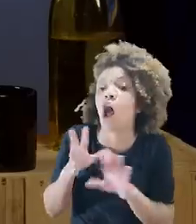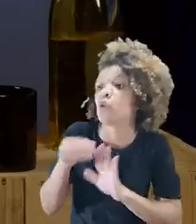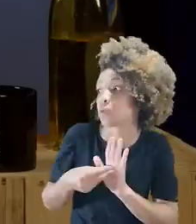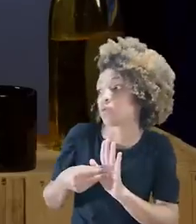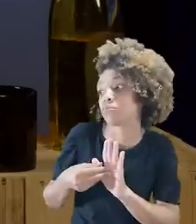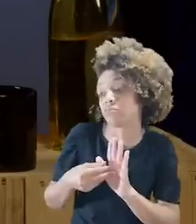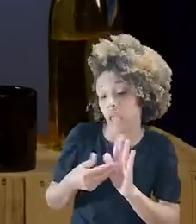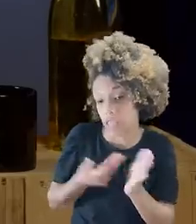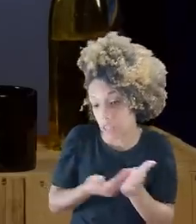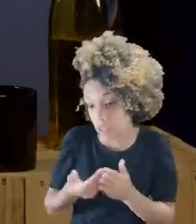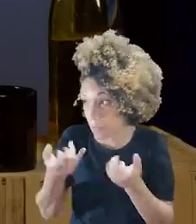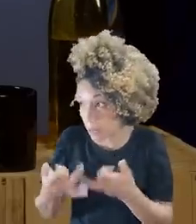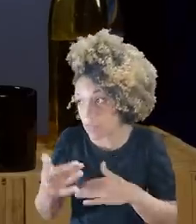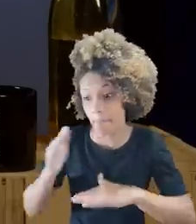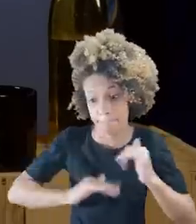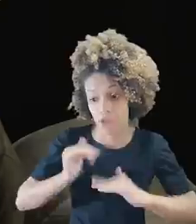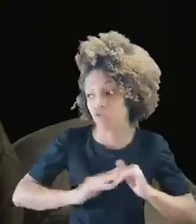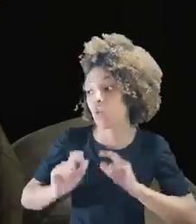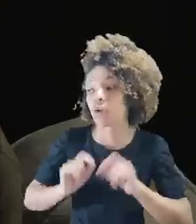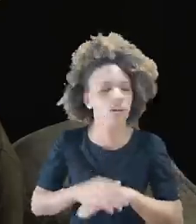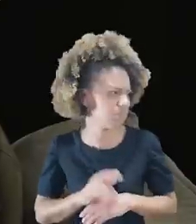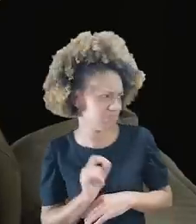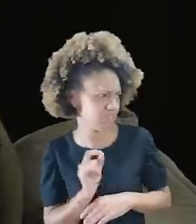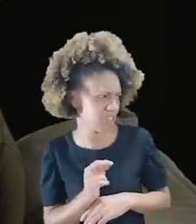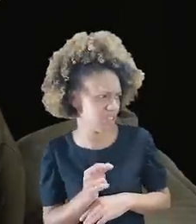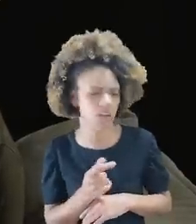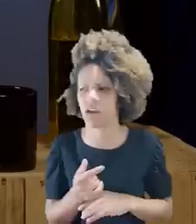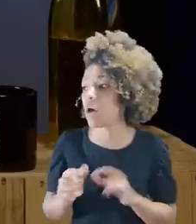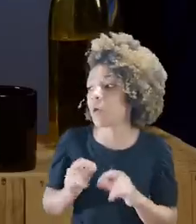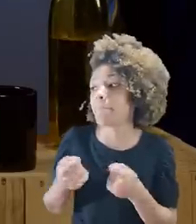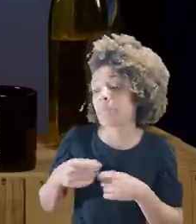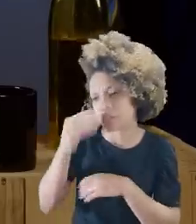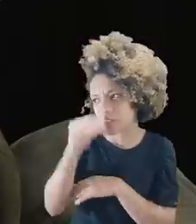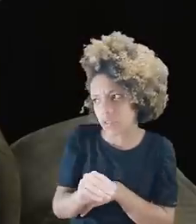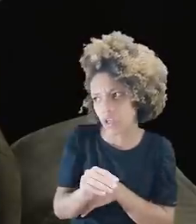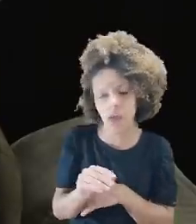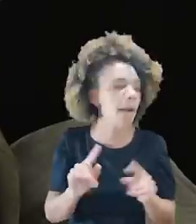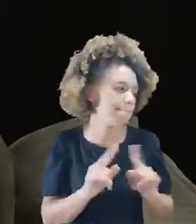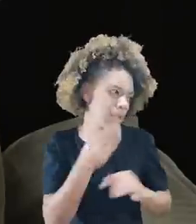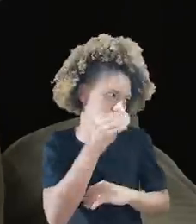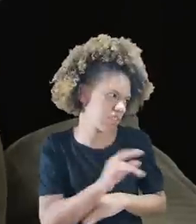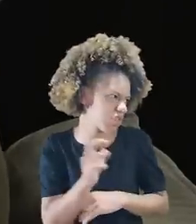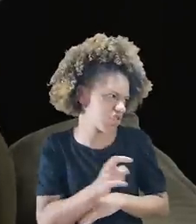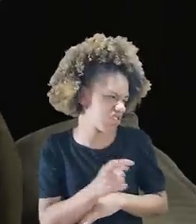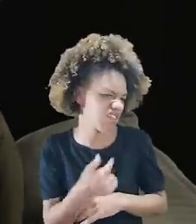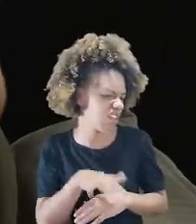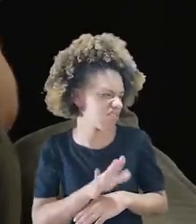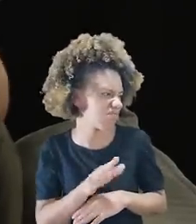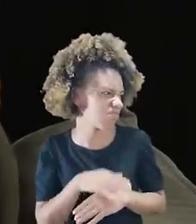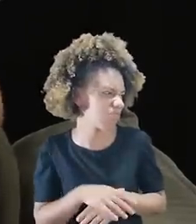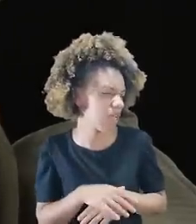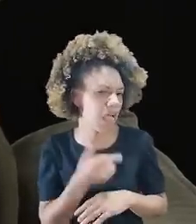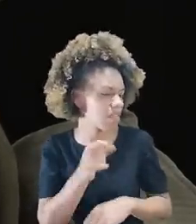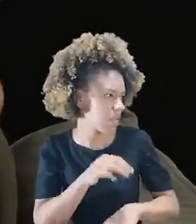minutos você vai gostar mas tem muita coisa tem muita coisa do mesmo tem livro Concordo concordo tem muito livro para ler não quero